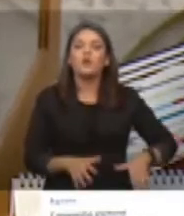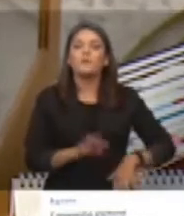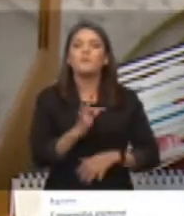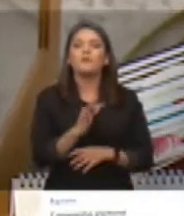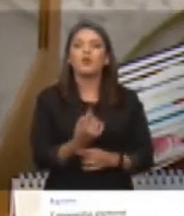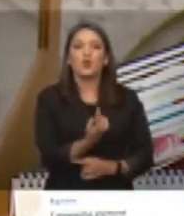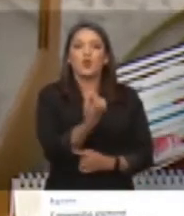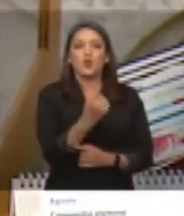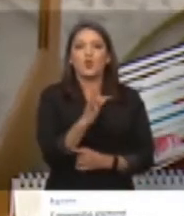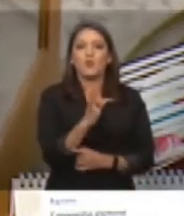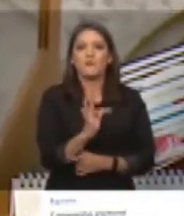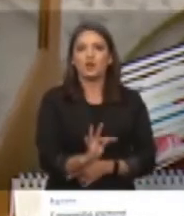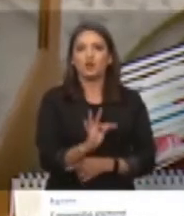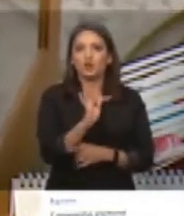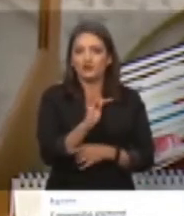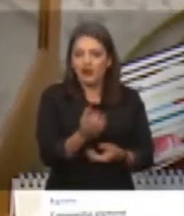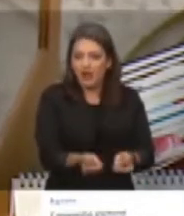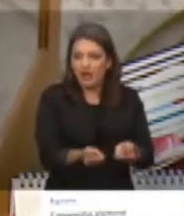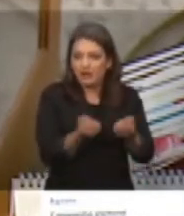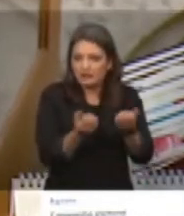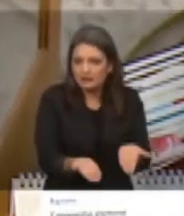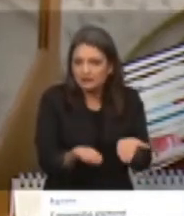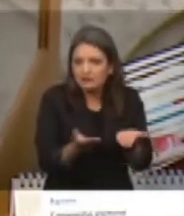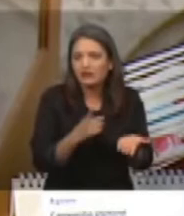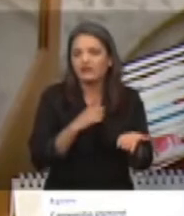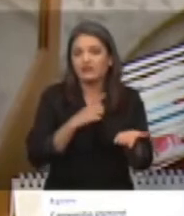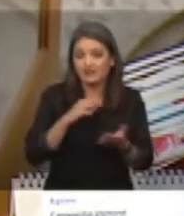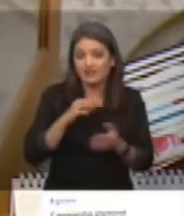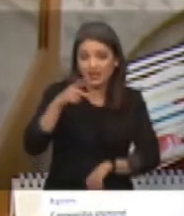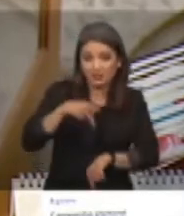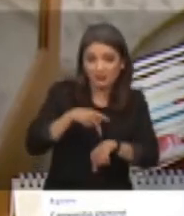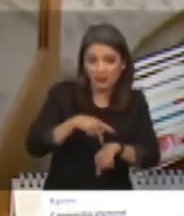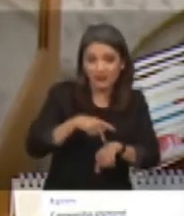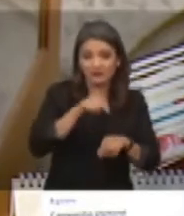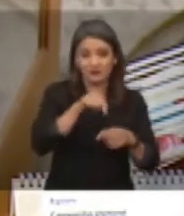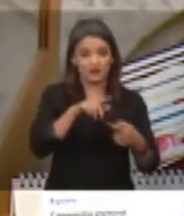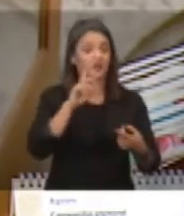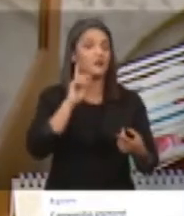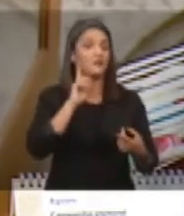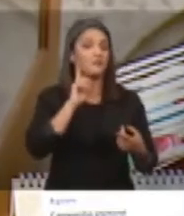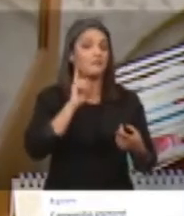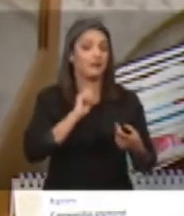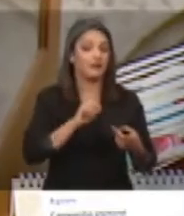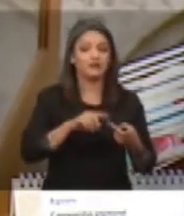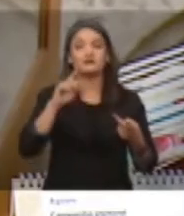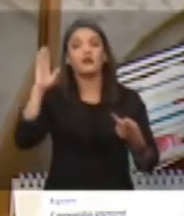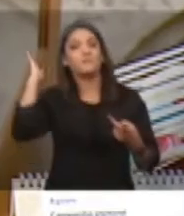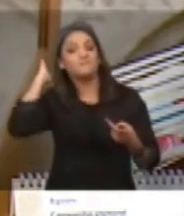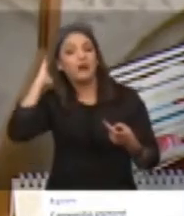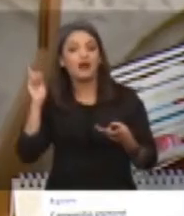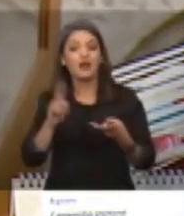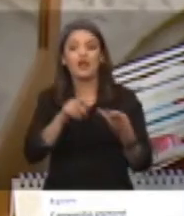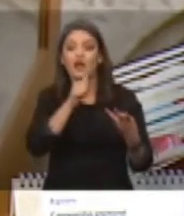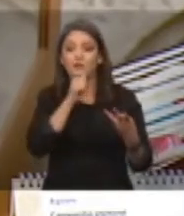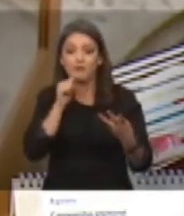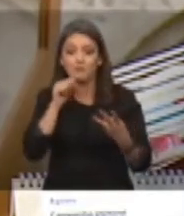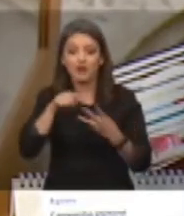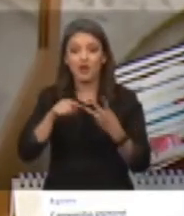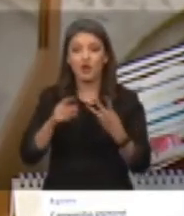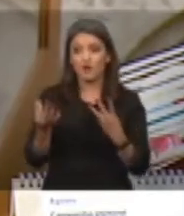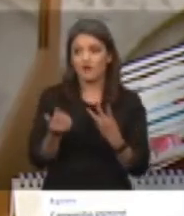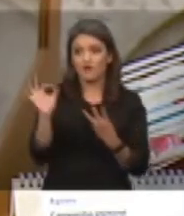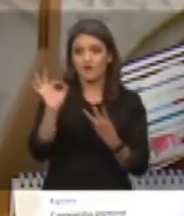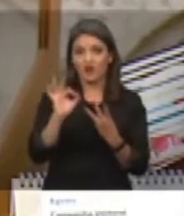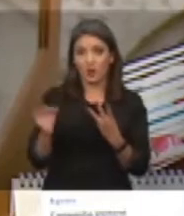minério extraído, enquanto, na lei do Estado do Pará, e bem assim da do Estado do Amapá, o valor da taxa equivale